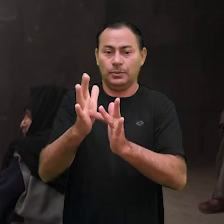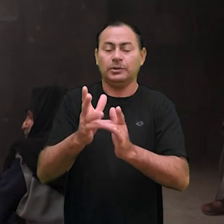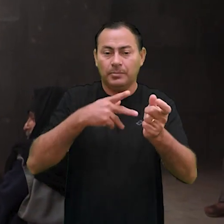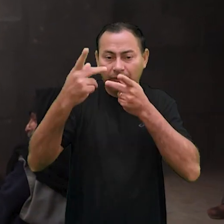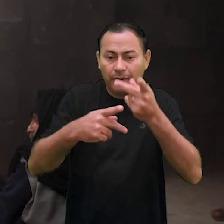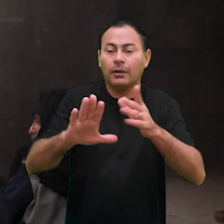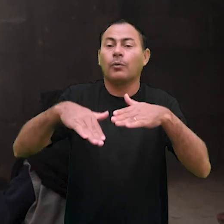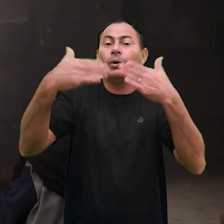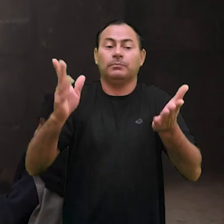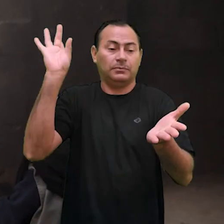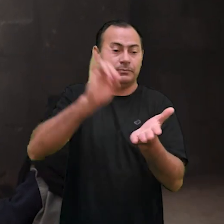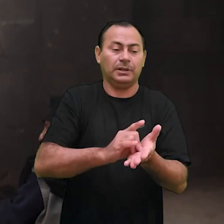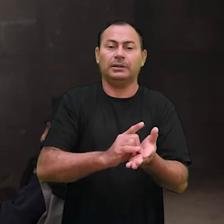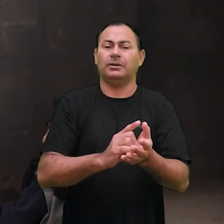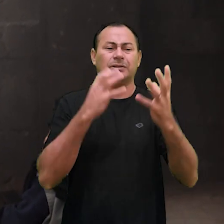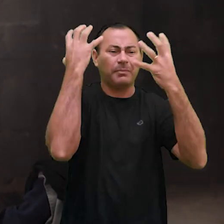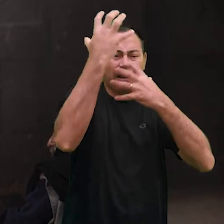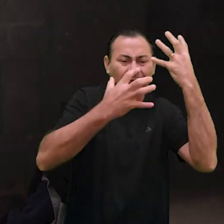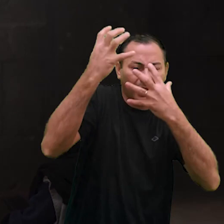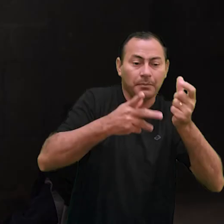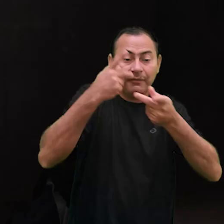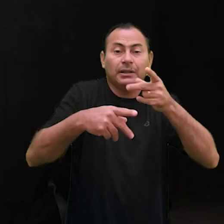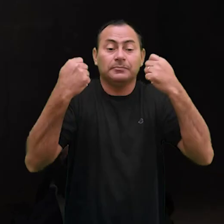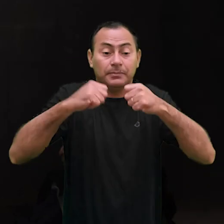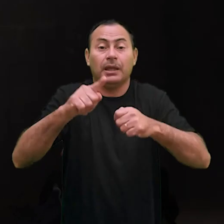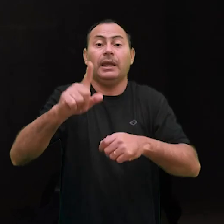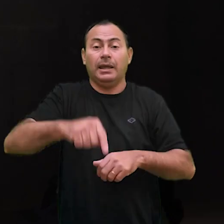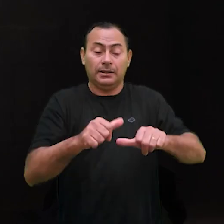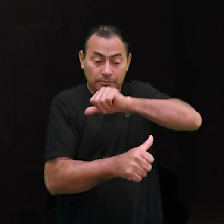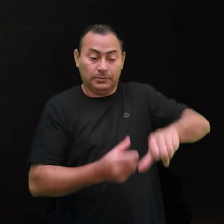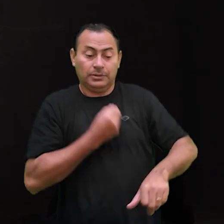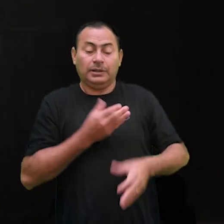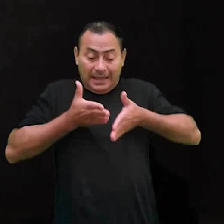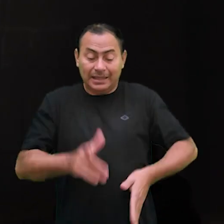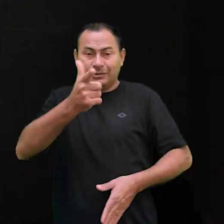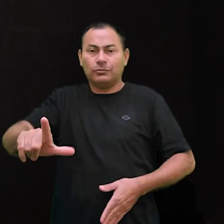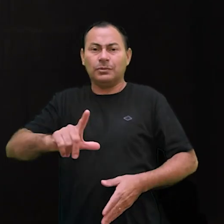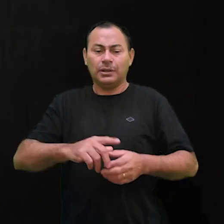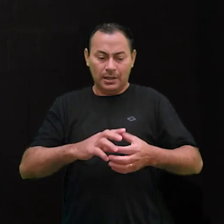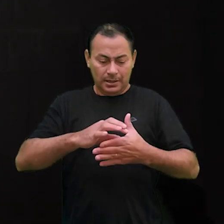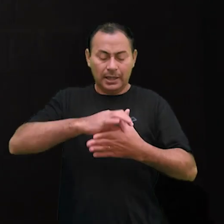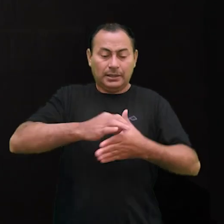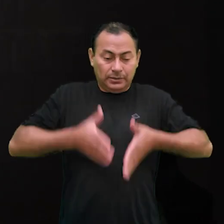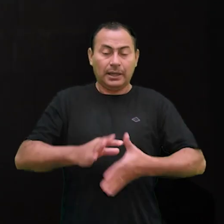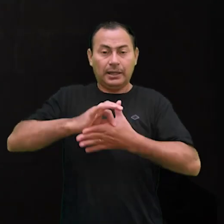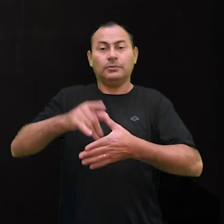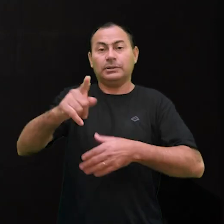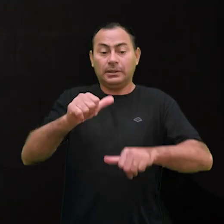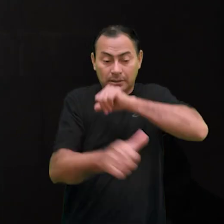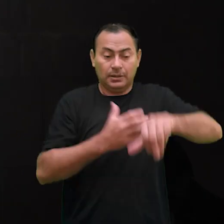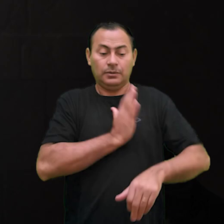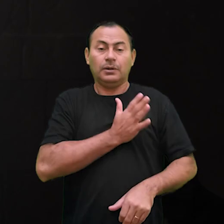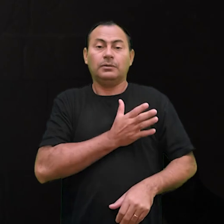isso. Sim, Jesus estava falando quando afirmou: não te maravilhes de eu te dizer, necessário vos é nascer de novo. O que é nascido